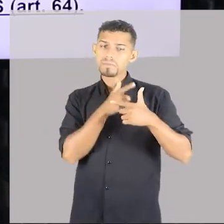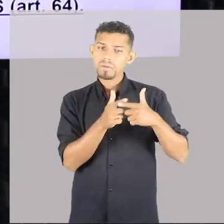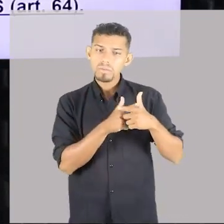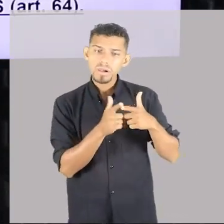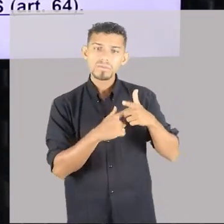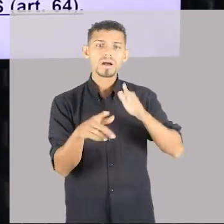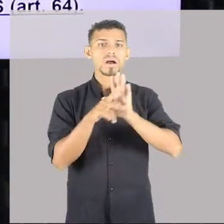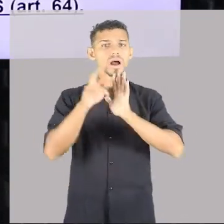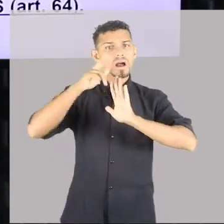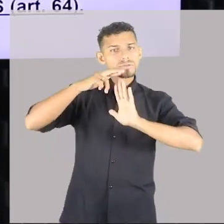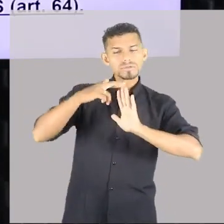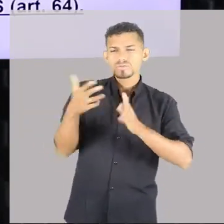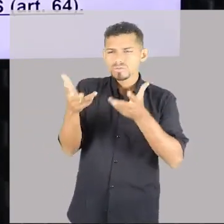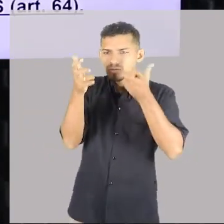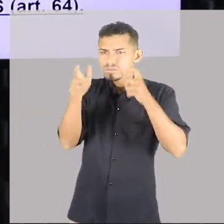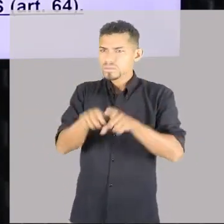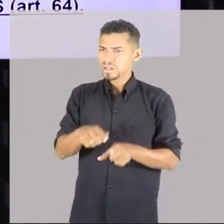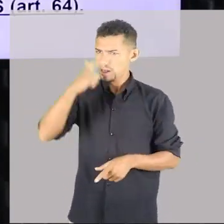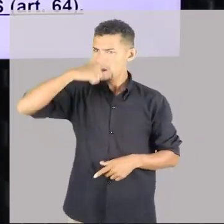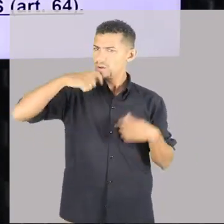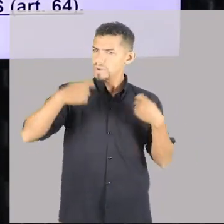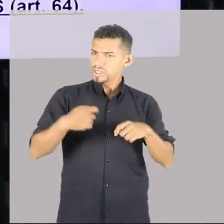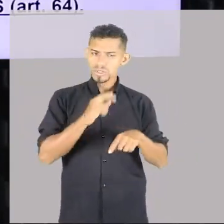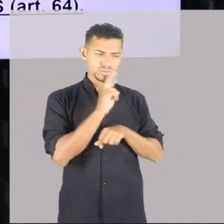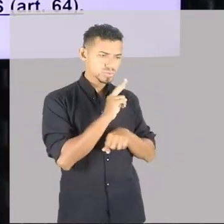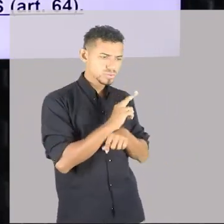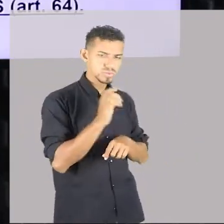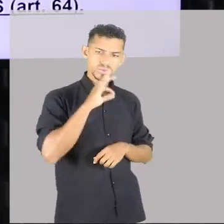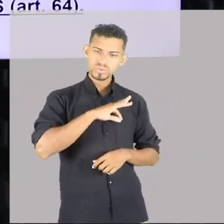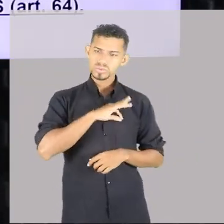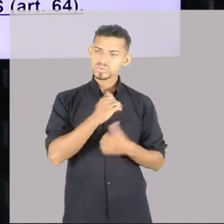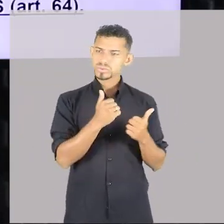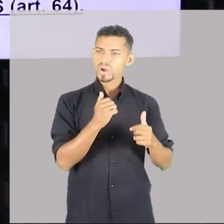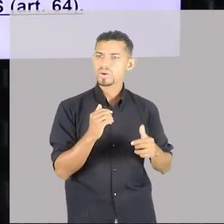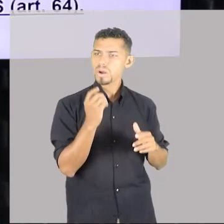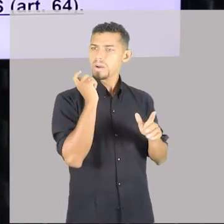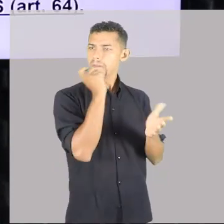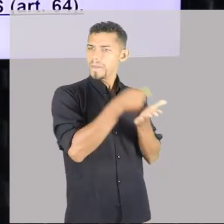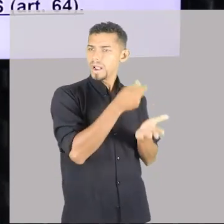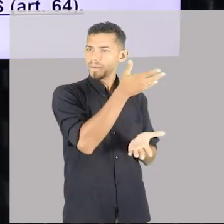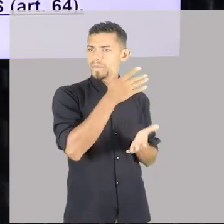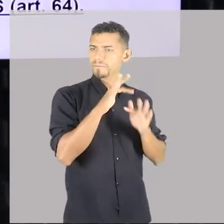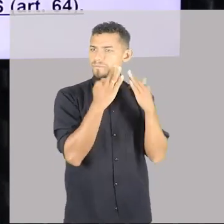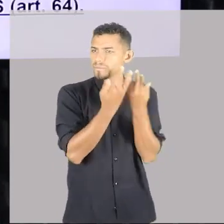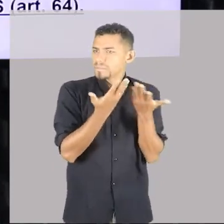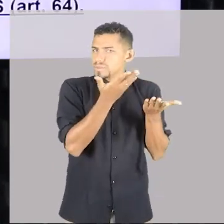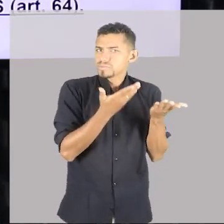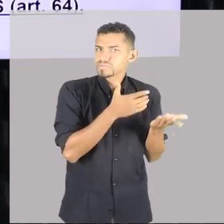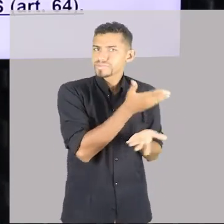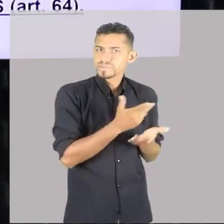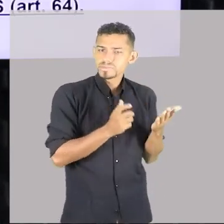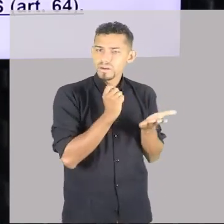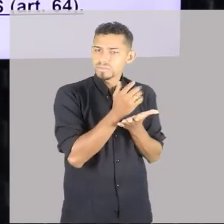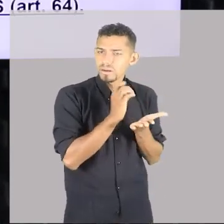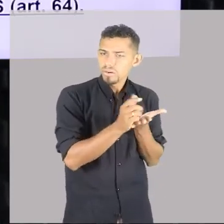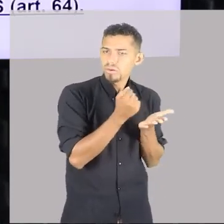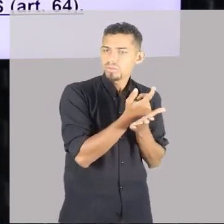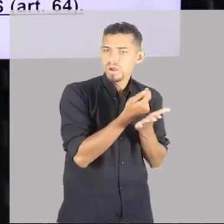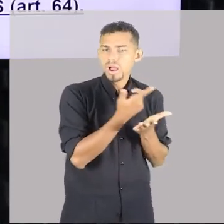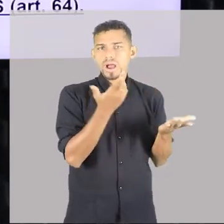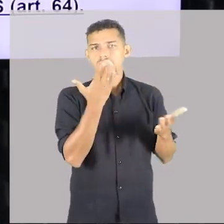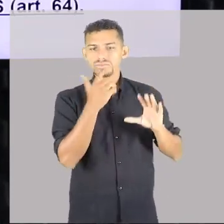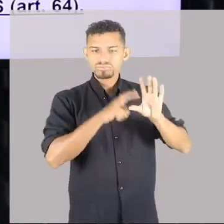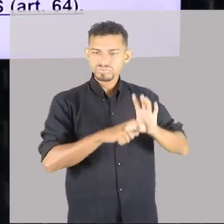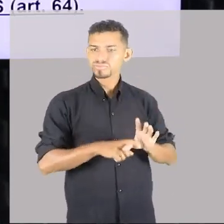ao recurso que ele percebe, que ele precisa para sustentar a sua família, se ele fosse demitido naquele momento. Então ele pede a reavaliação